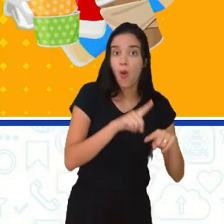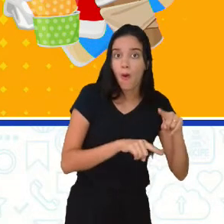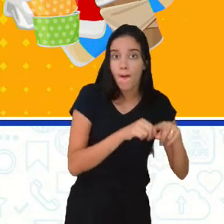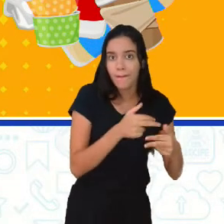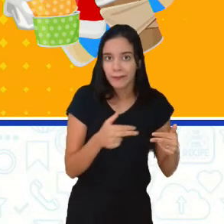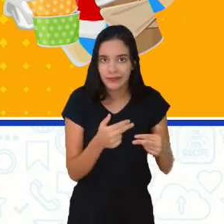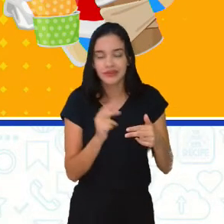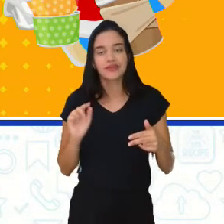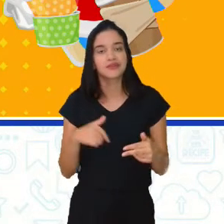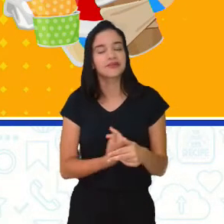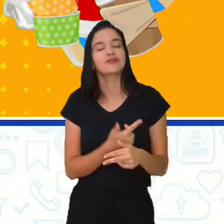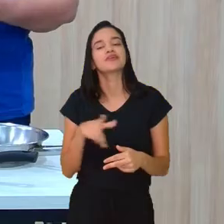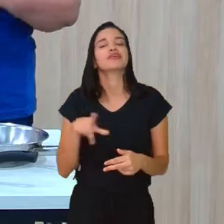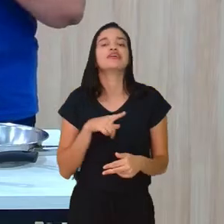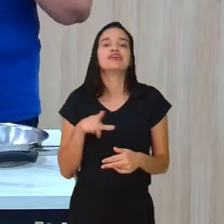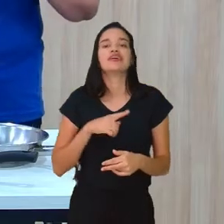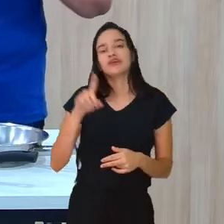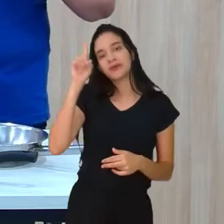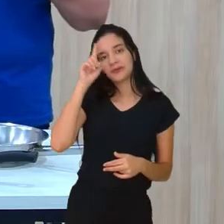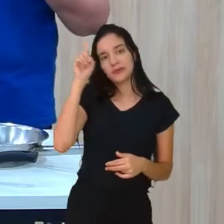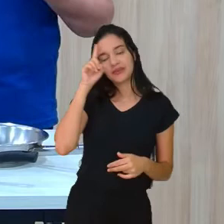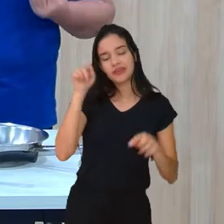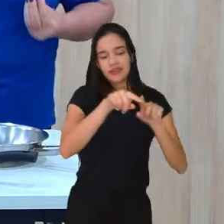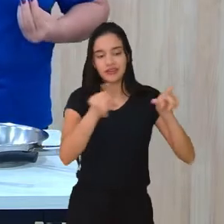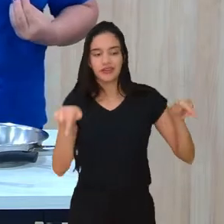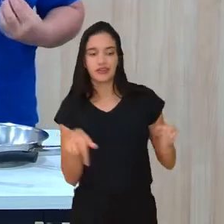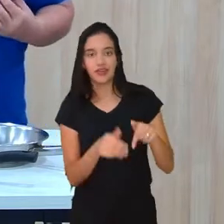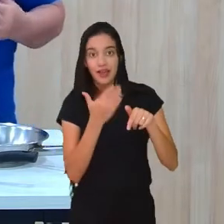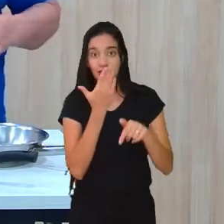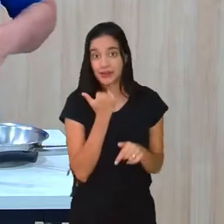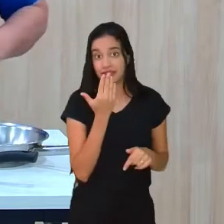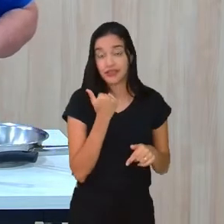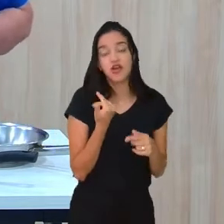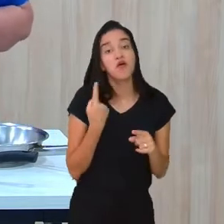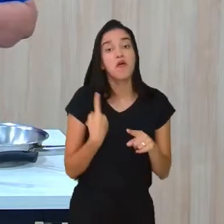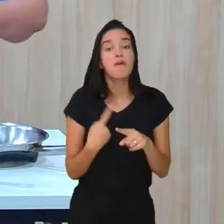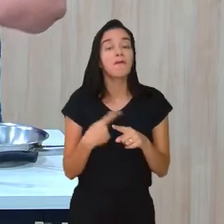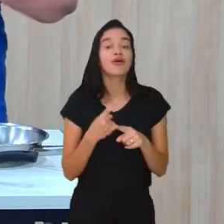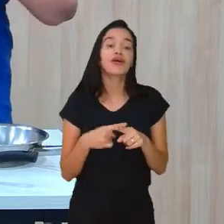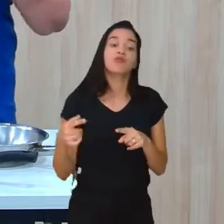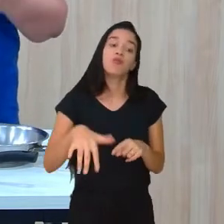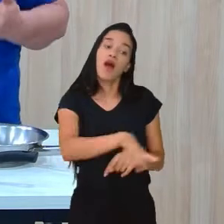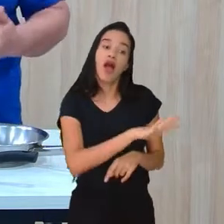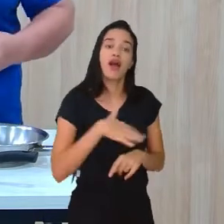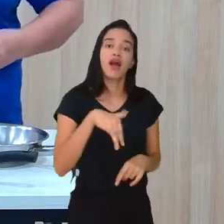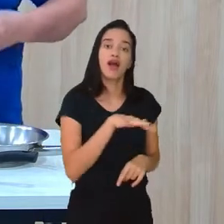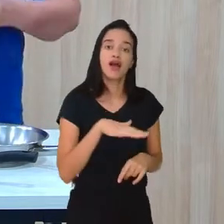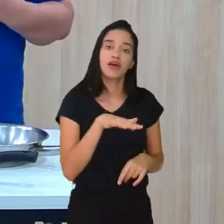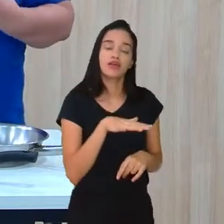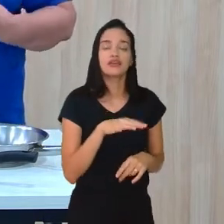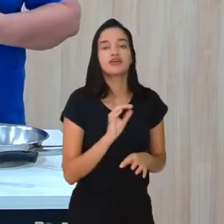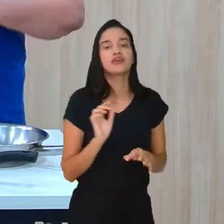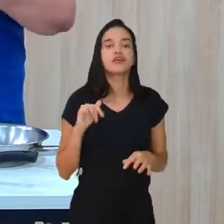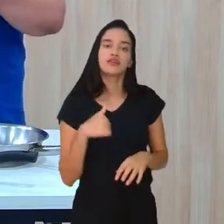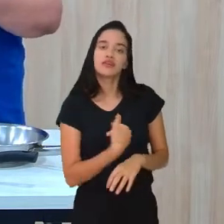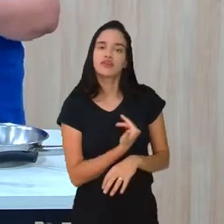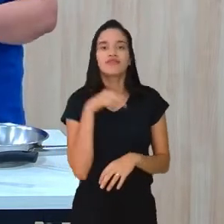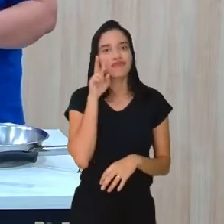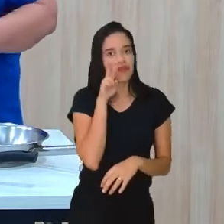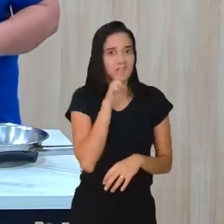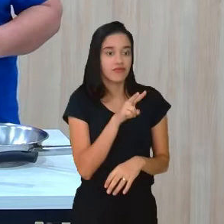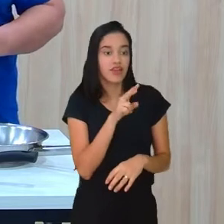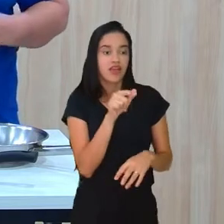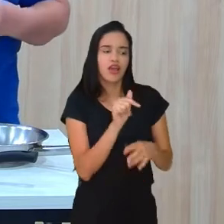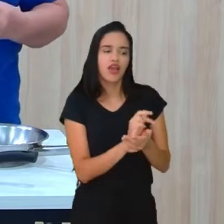dia na nossa cozinha? Vamos nos deparar aí com a cozinha, porque seria um ambiente onde a temperatura, a gente vai ver aí